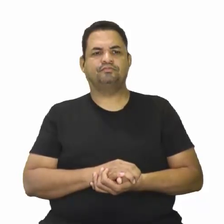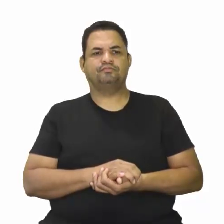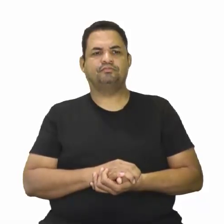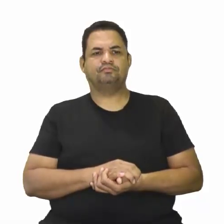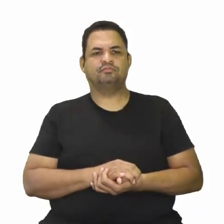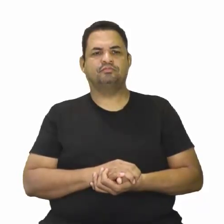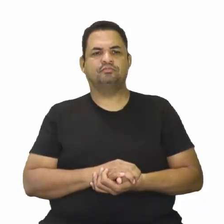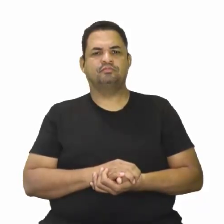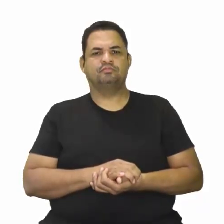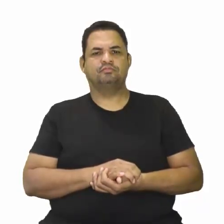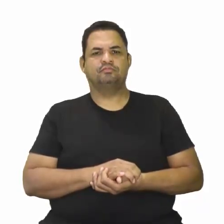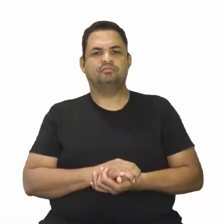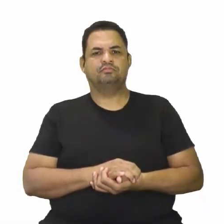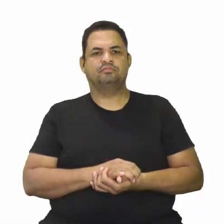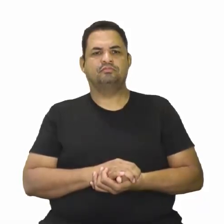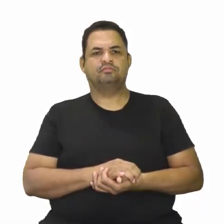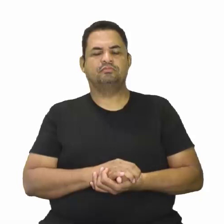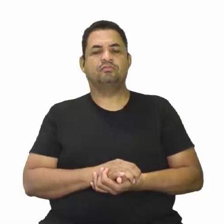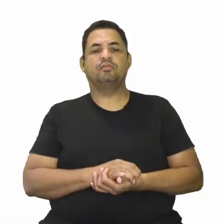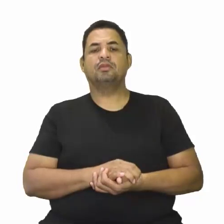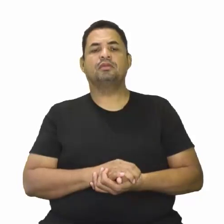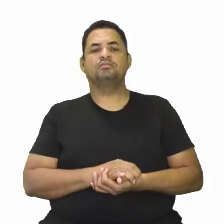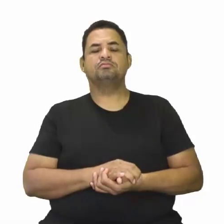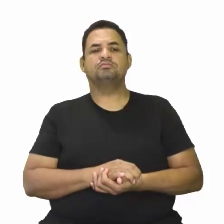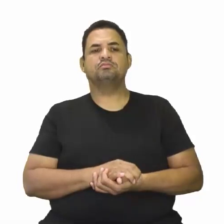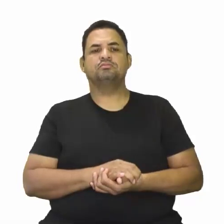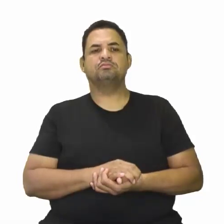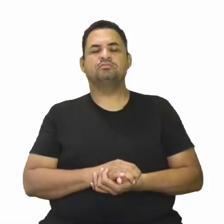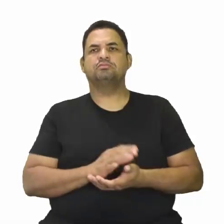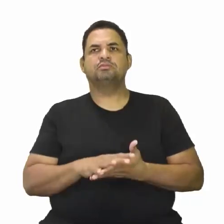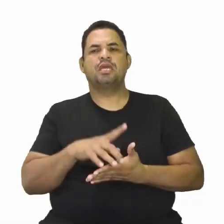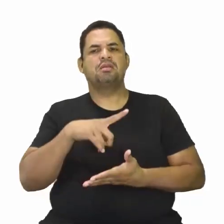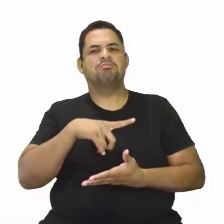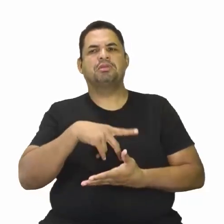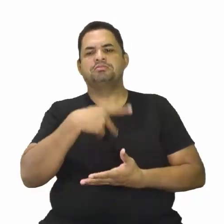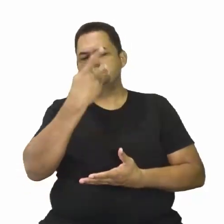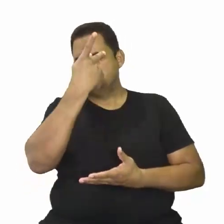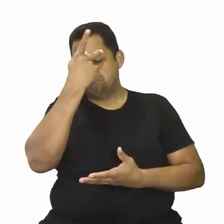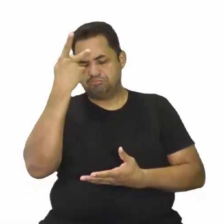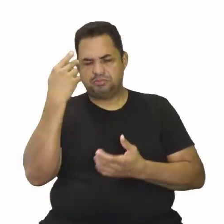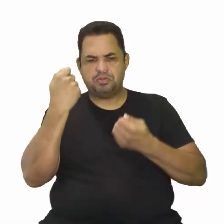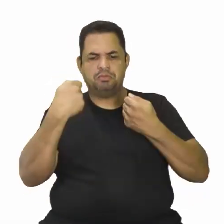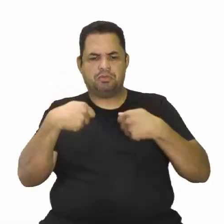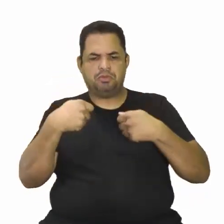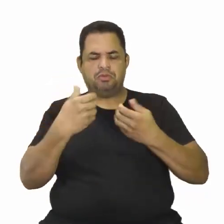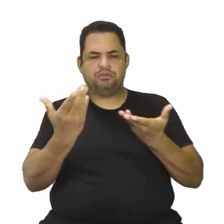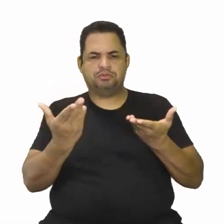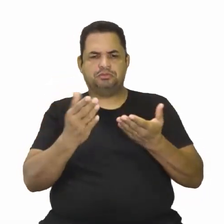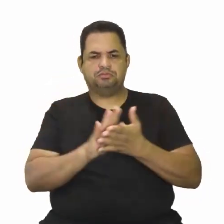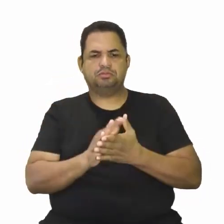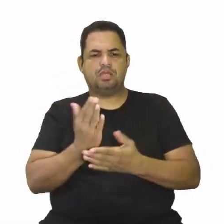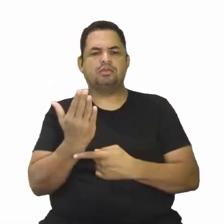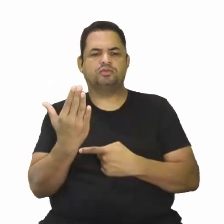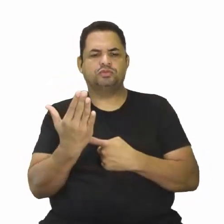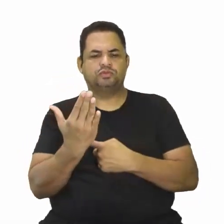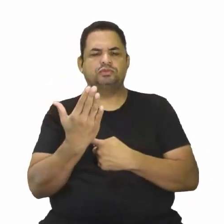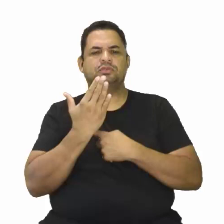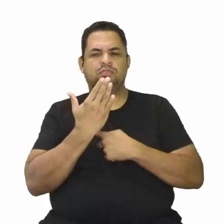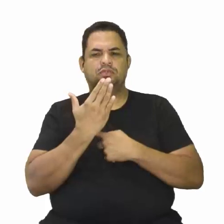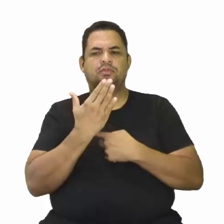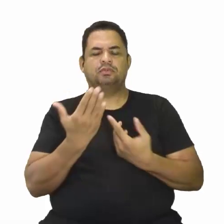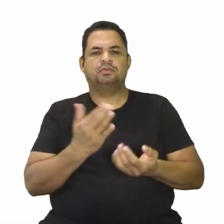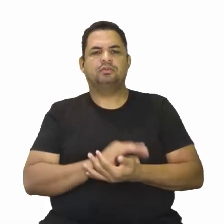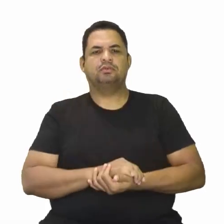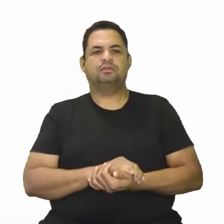Aqui que pueda ayudarme. Há alguém aqui que possa ajudar-me?